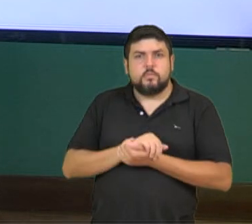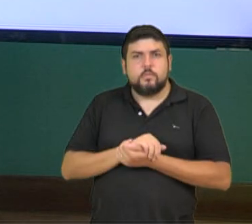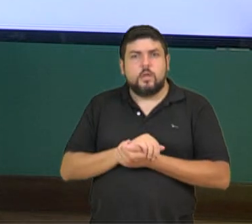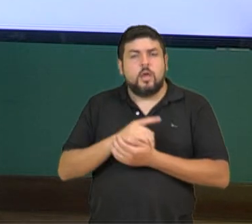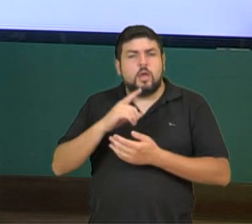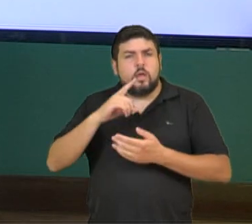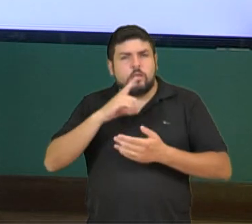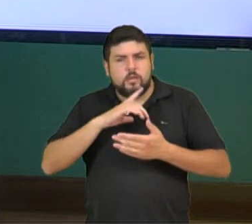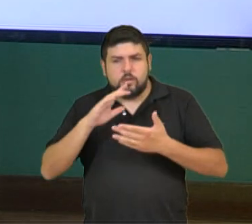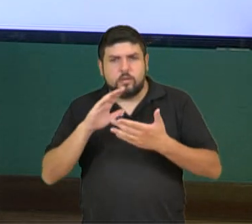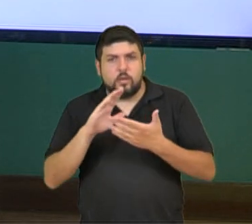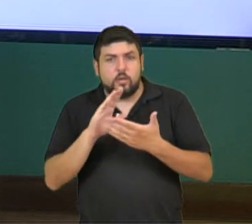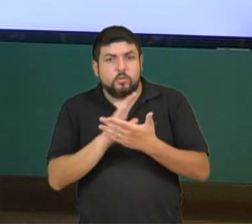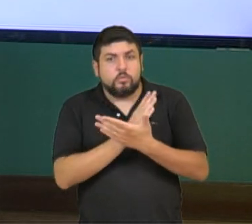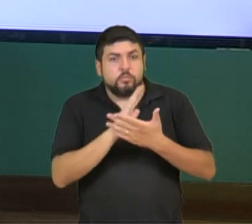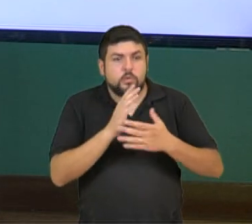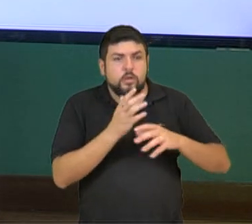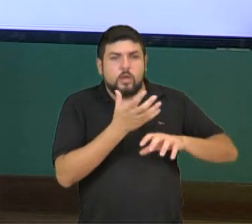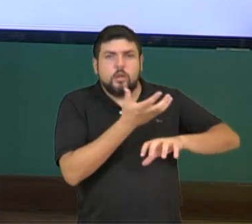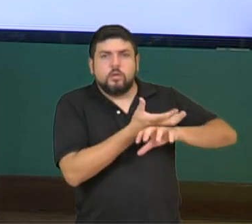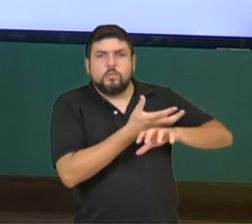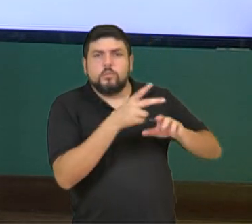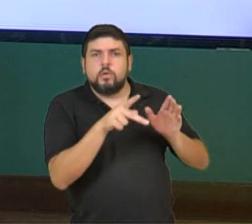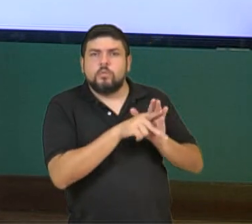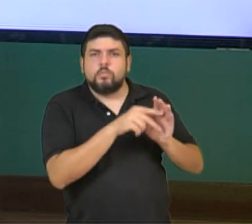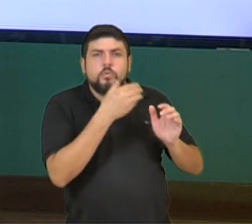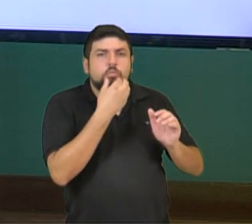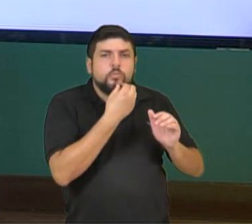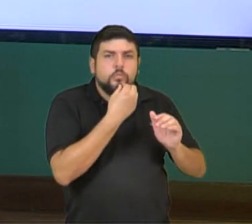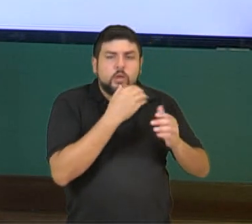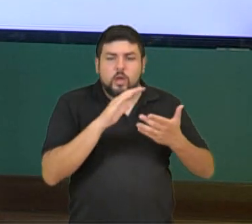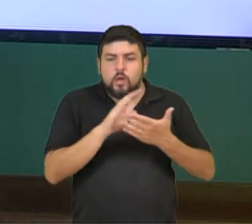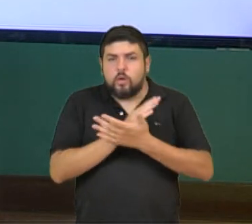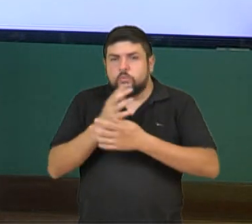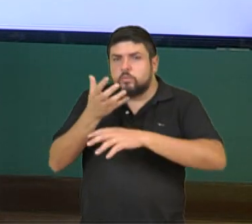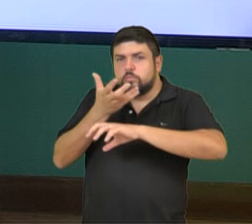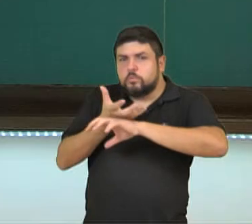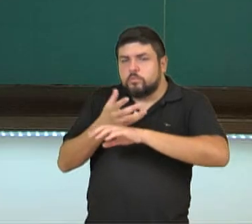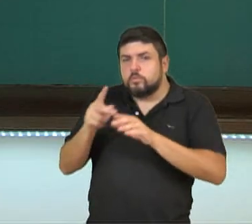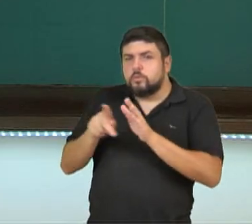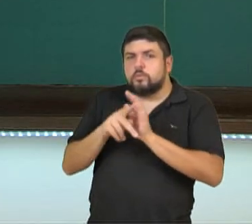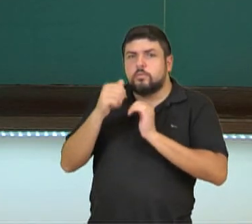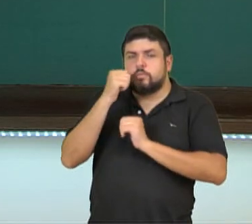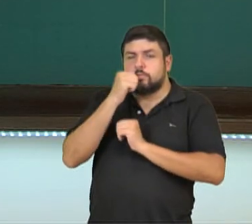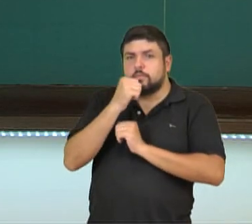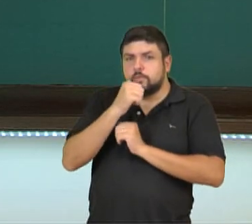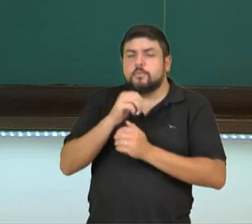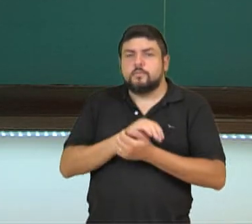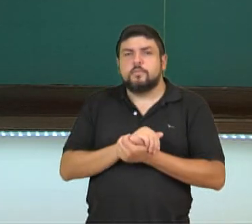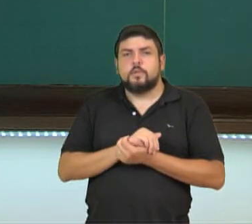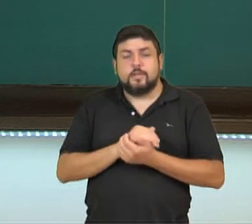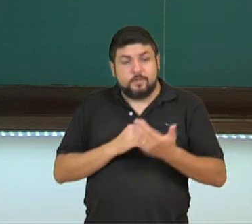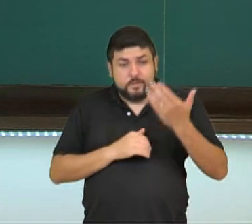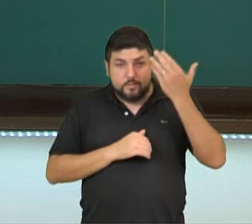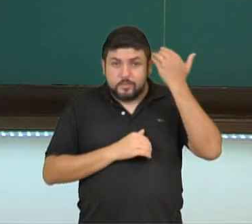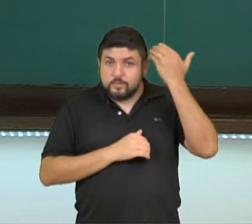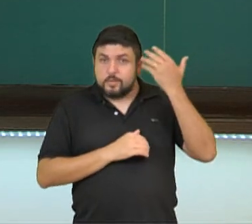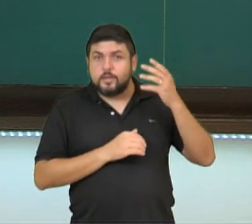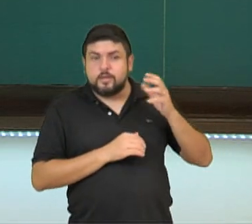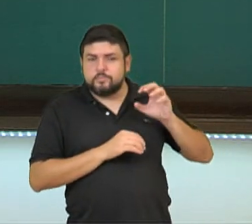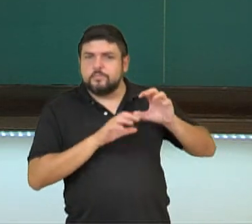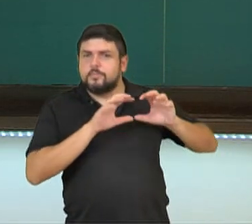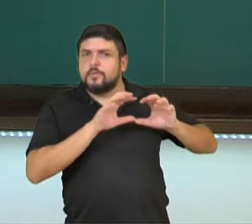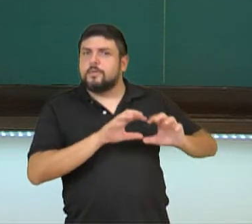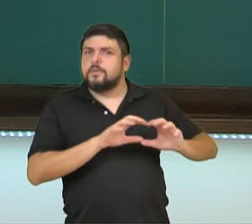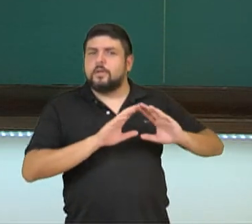disciplinas que eram cursadas somente por homens, disciplinas que eram cursadas somente por mulheres, Então nós tínhamos essa diferença, a questão